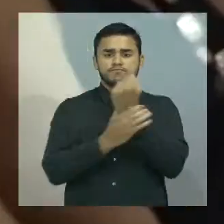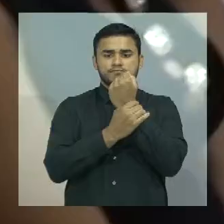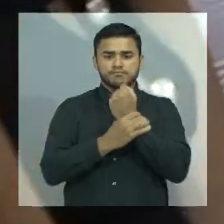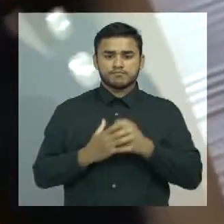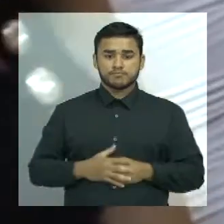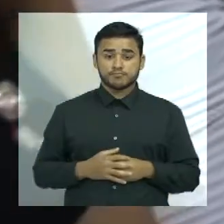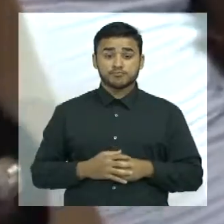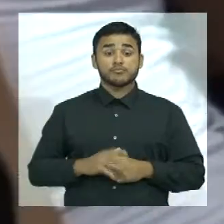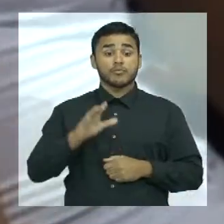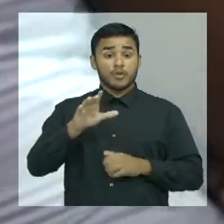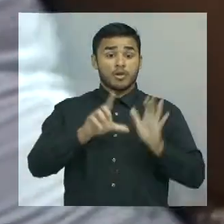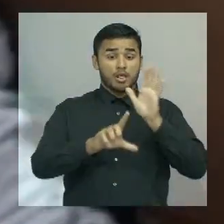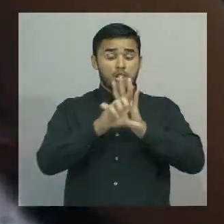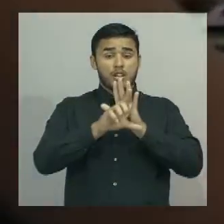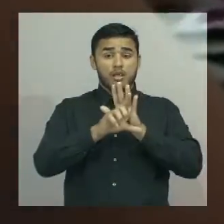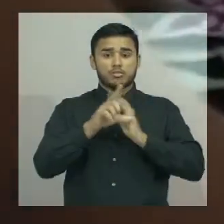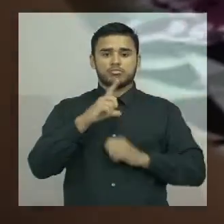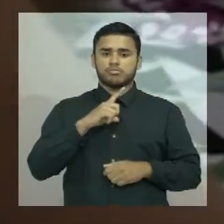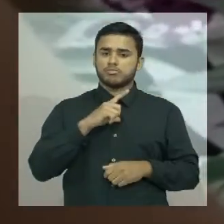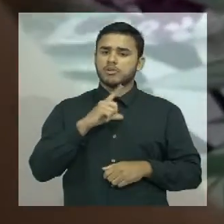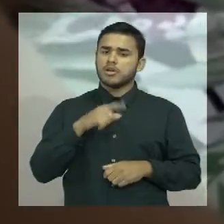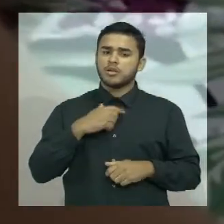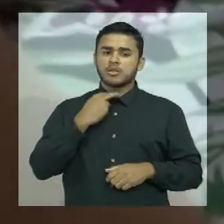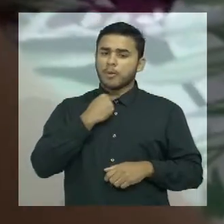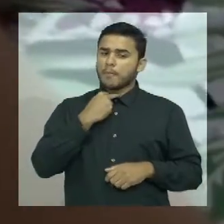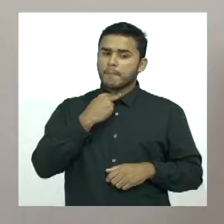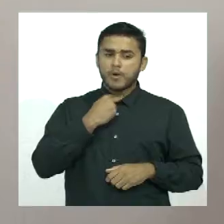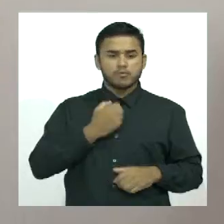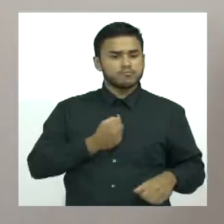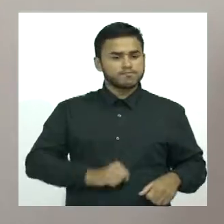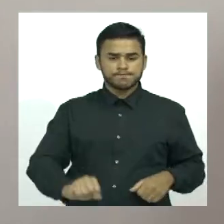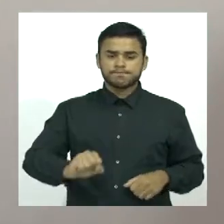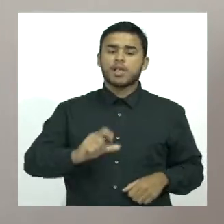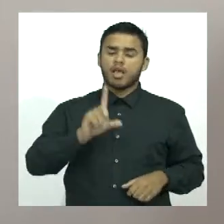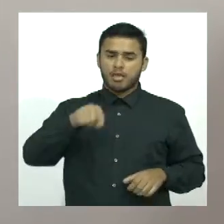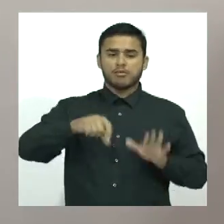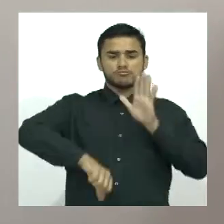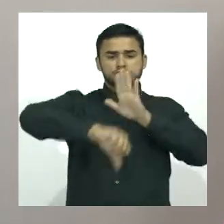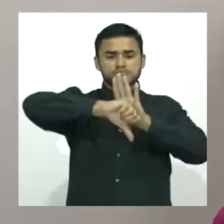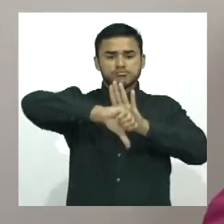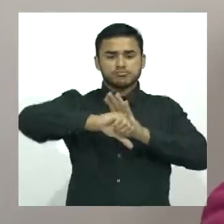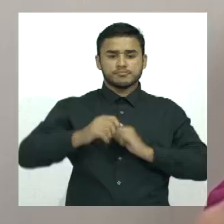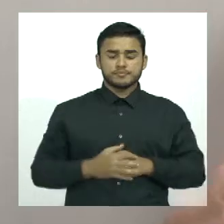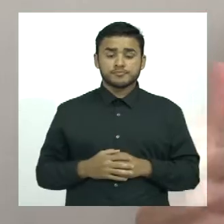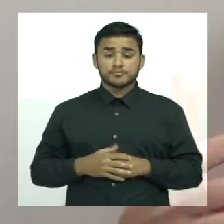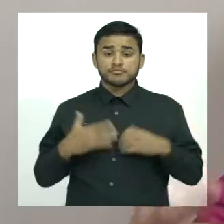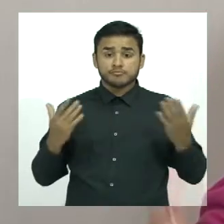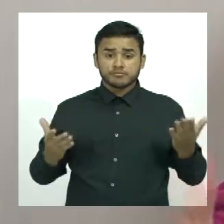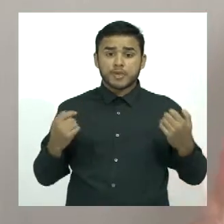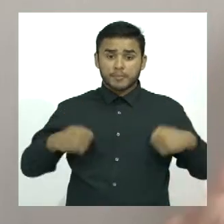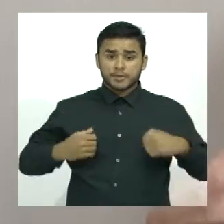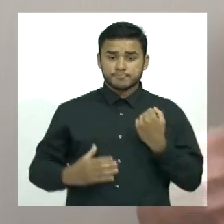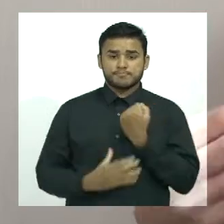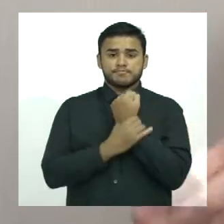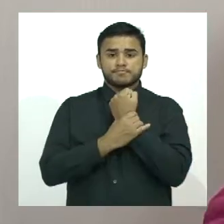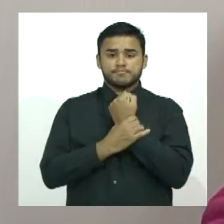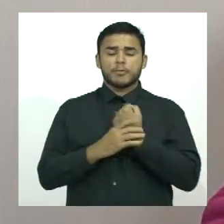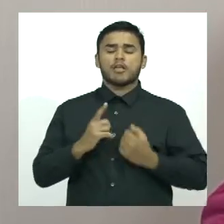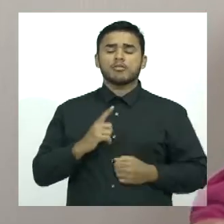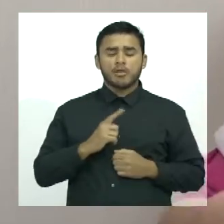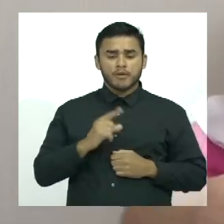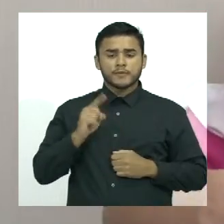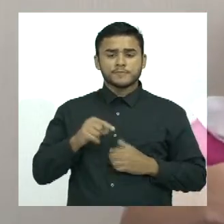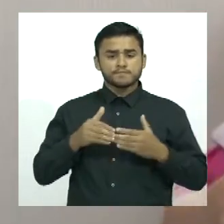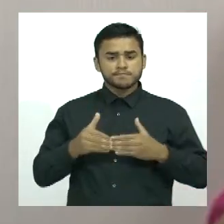aborto, justificando que o nascituro deve ser protegido. A médica justifica a informação e afirma